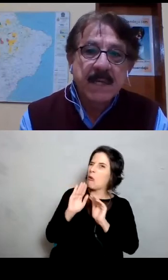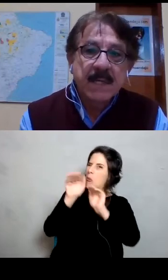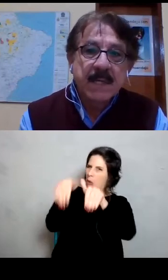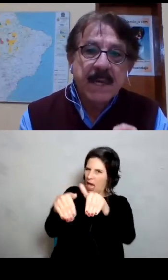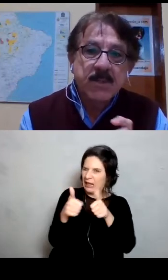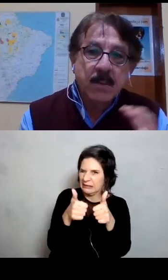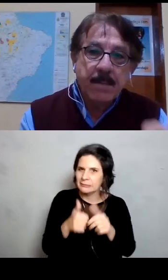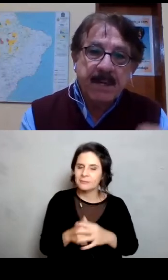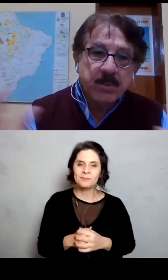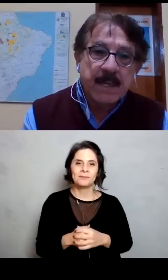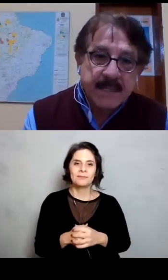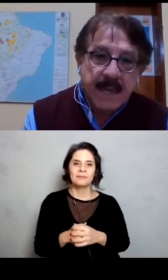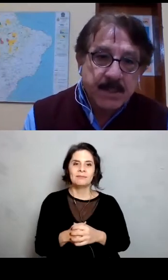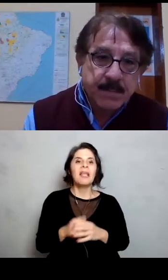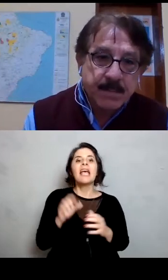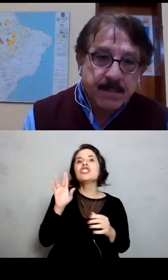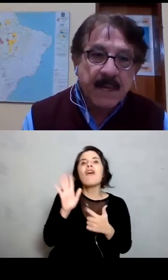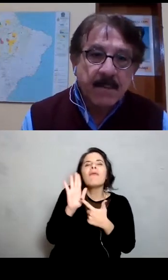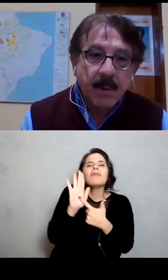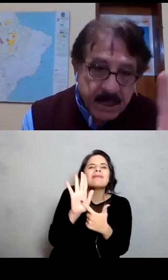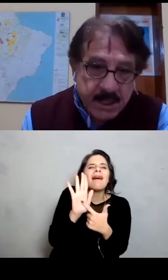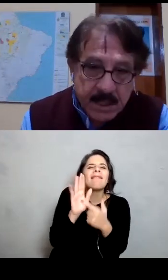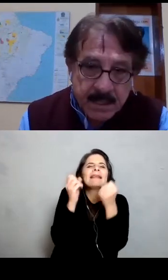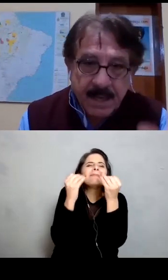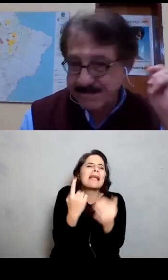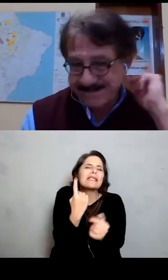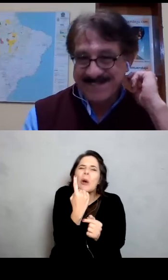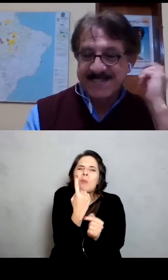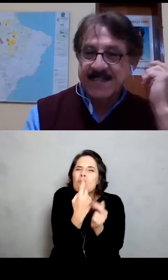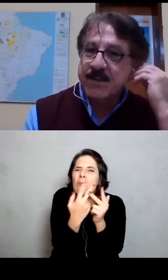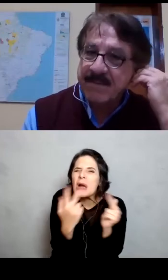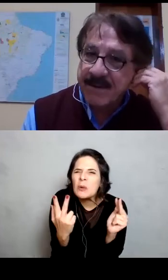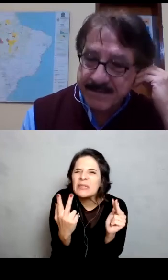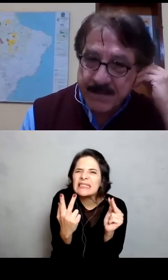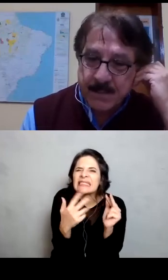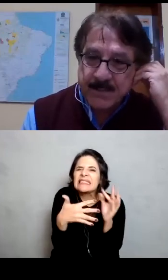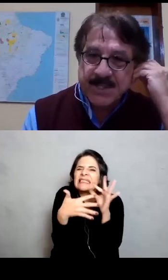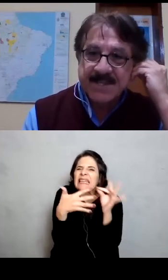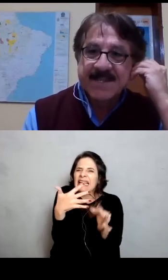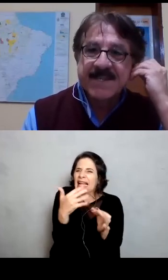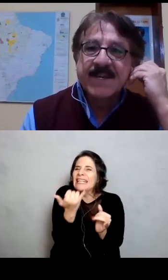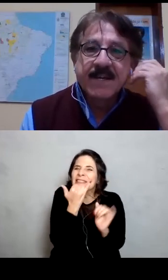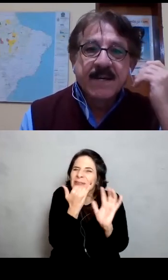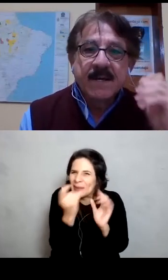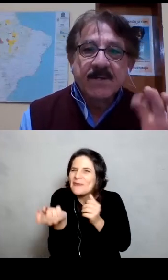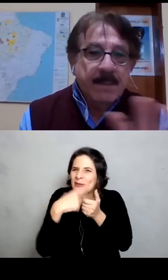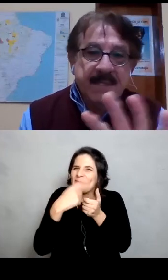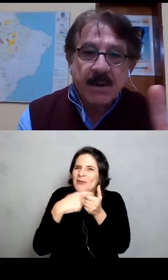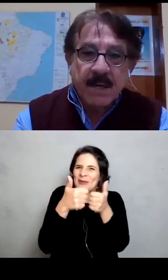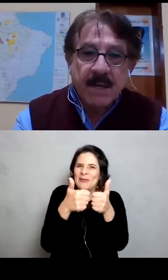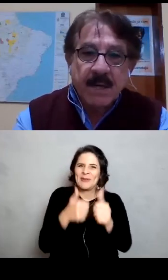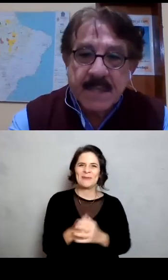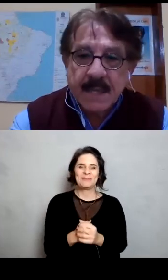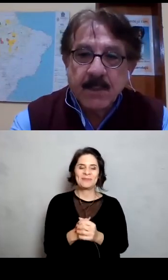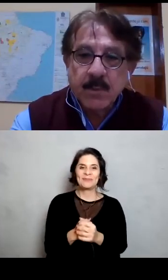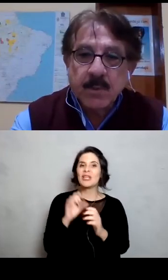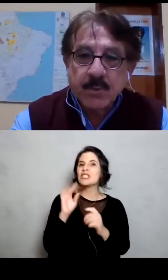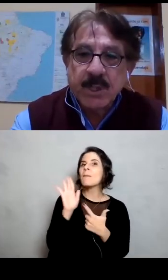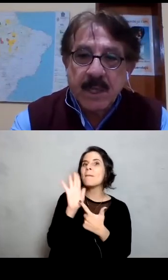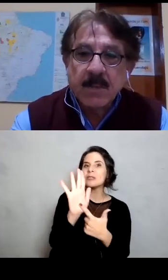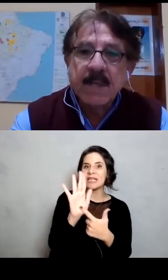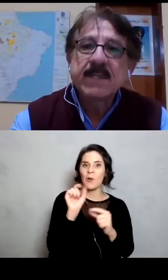explicação, que era só uma particularidade para mostrar. Bom, deixa uma volta um pontinho. Só para dizer, olha, vocês têm